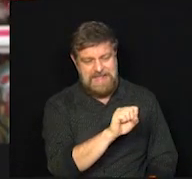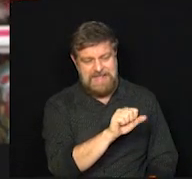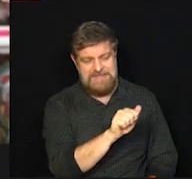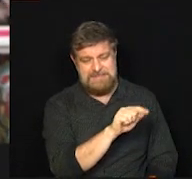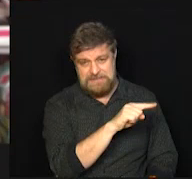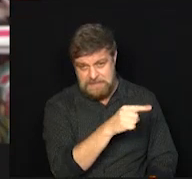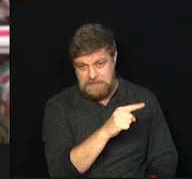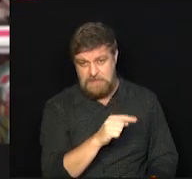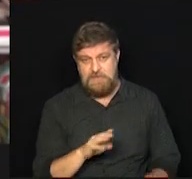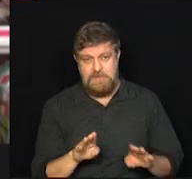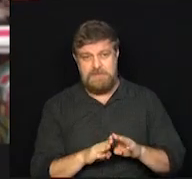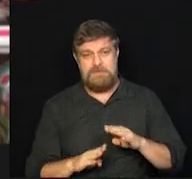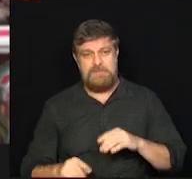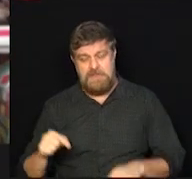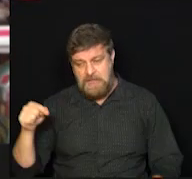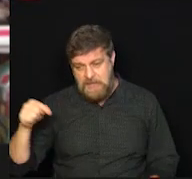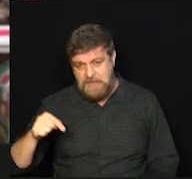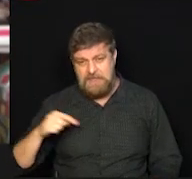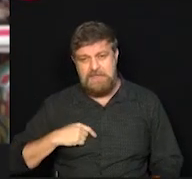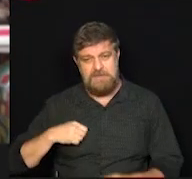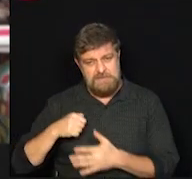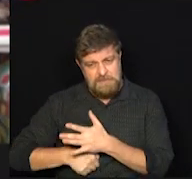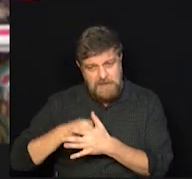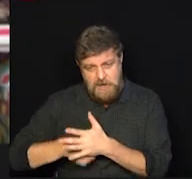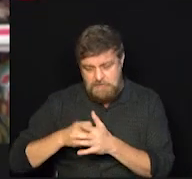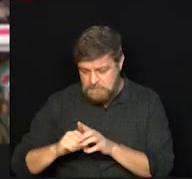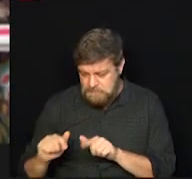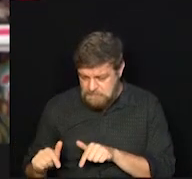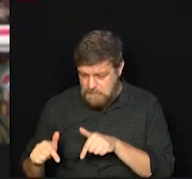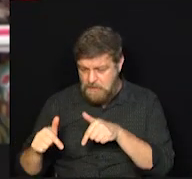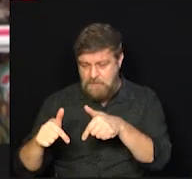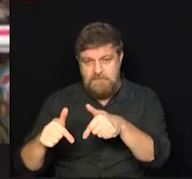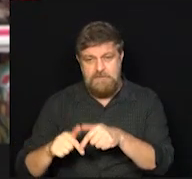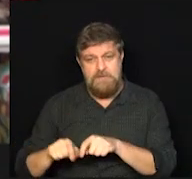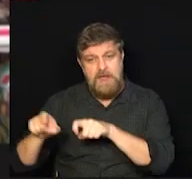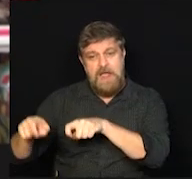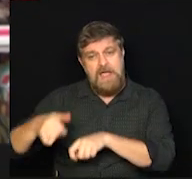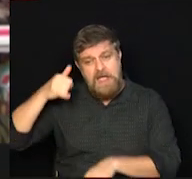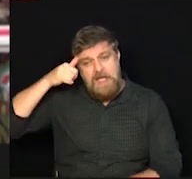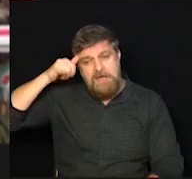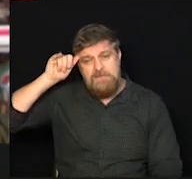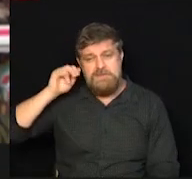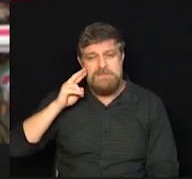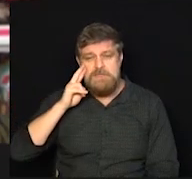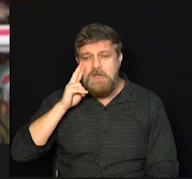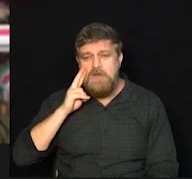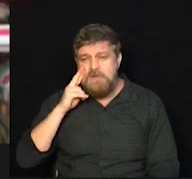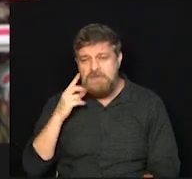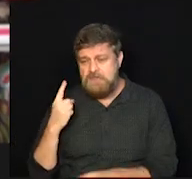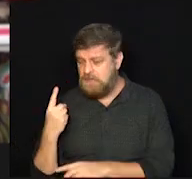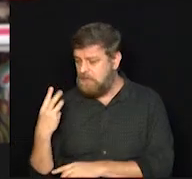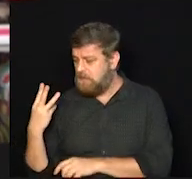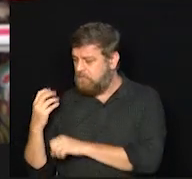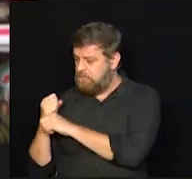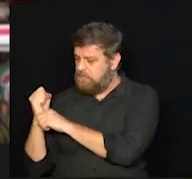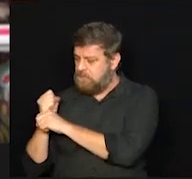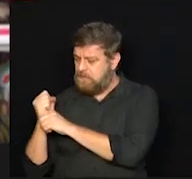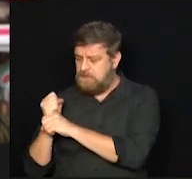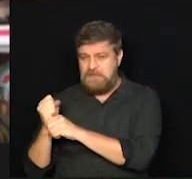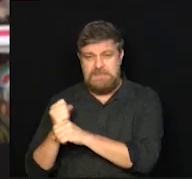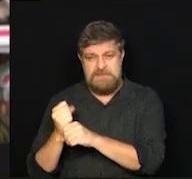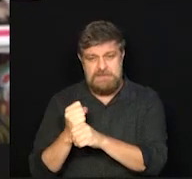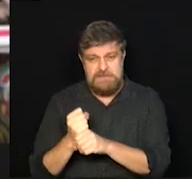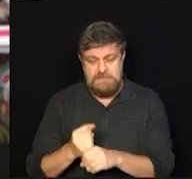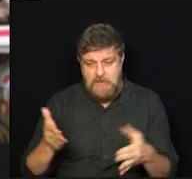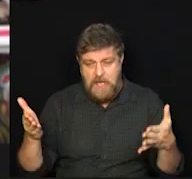e foi através da um mudas e travamos aqui na roseira nesses 13 anos agora dia dezessete do